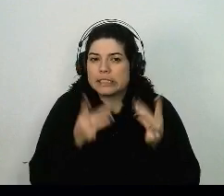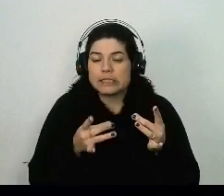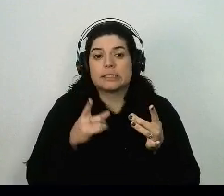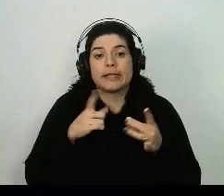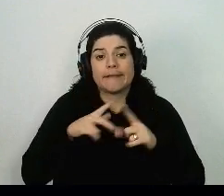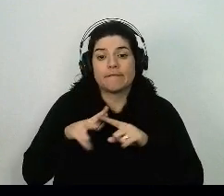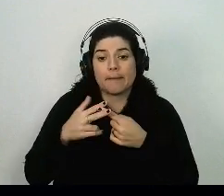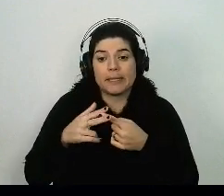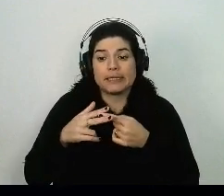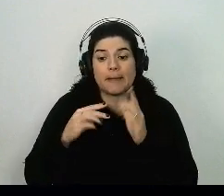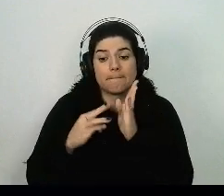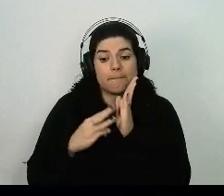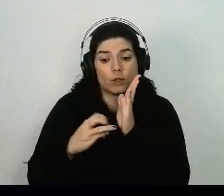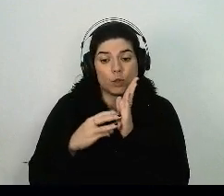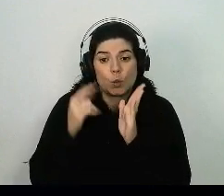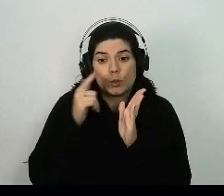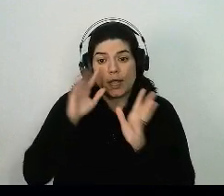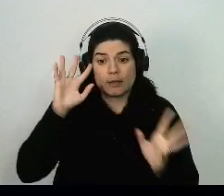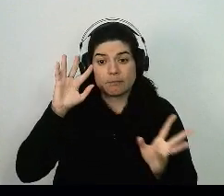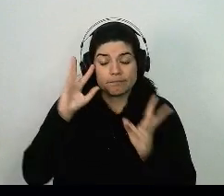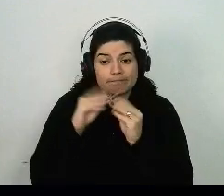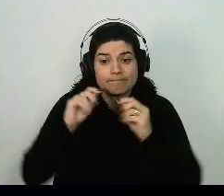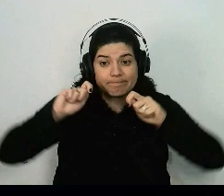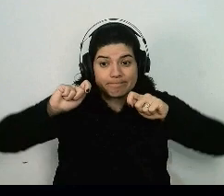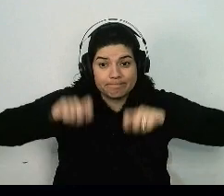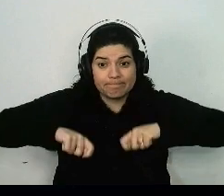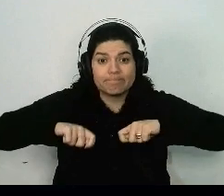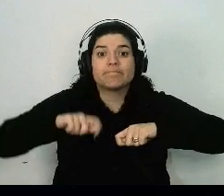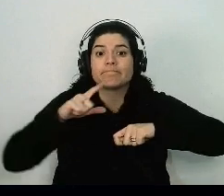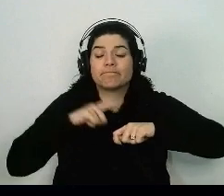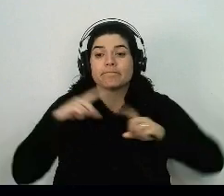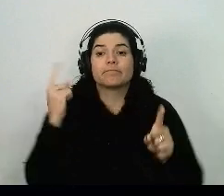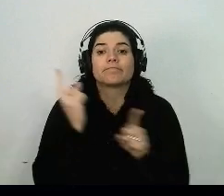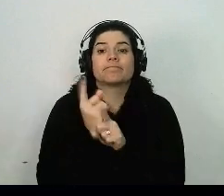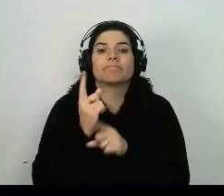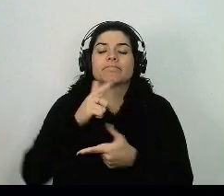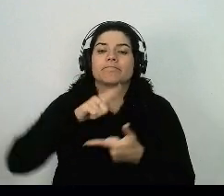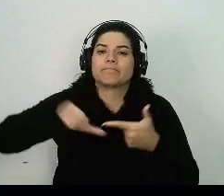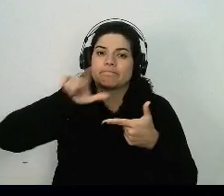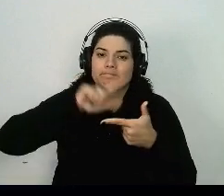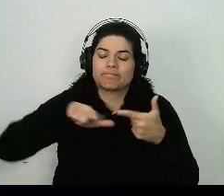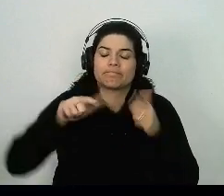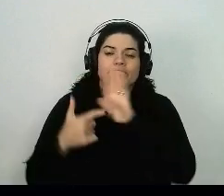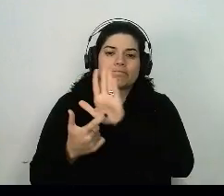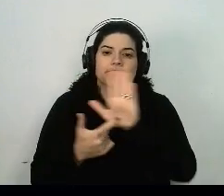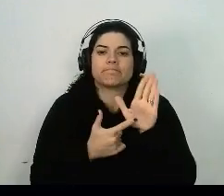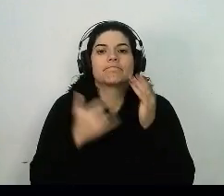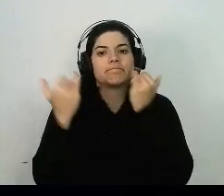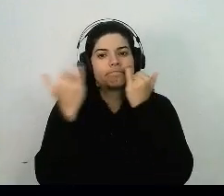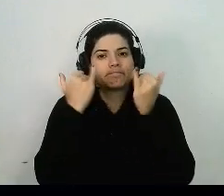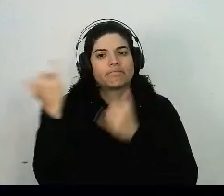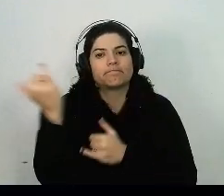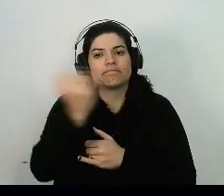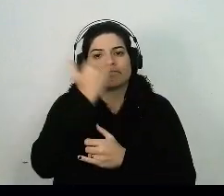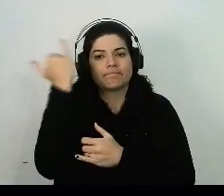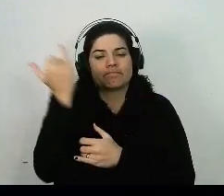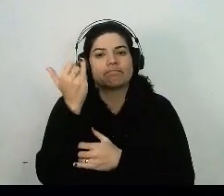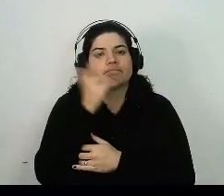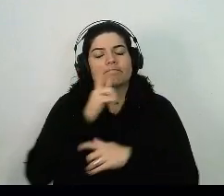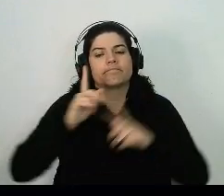a conclusões, determinar fatos e descobrir problemas, revelando informações valiosas que podem